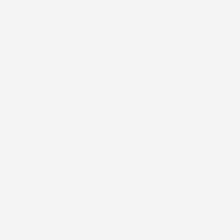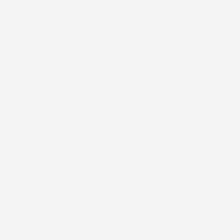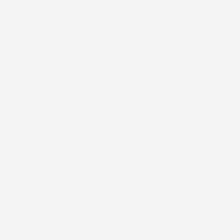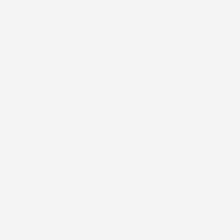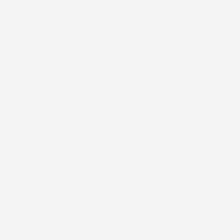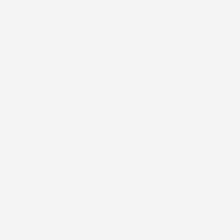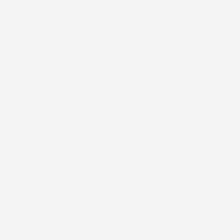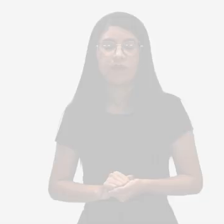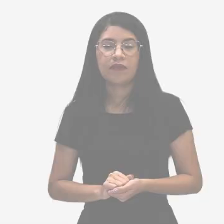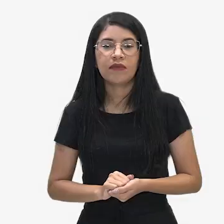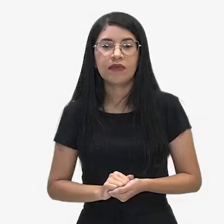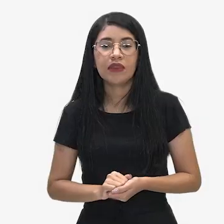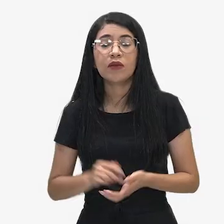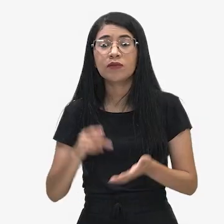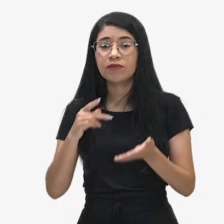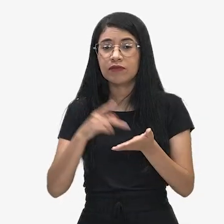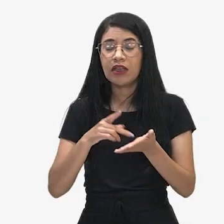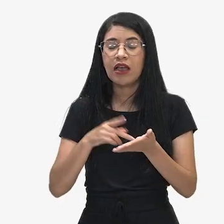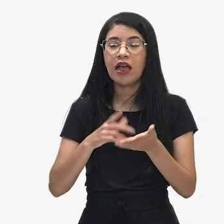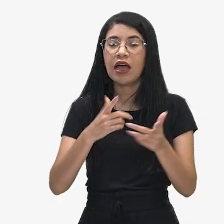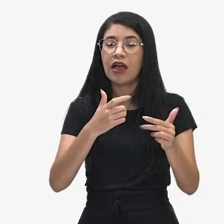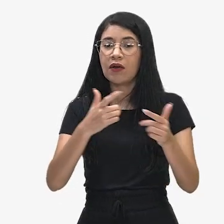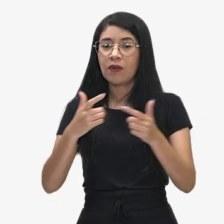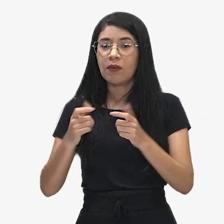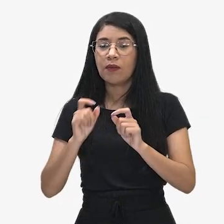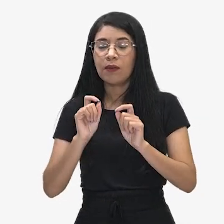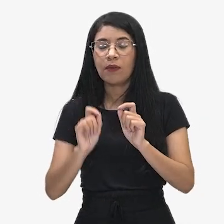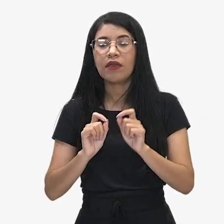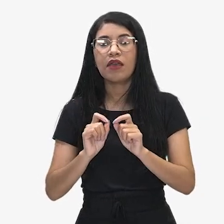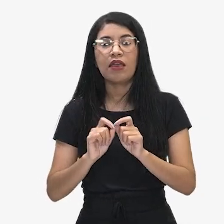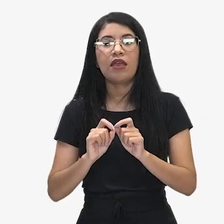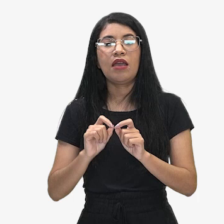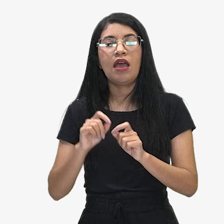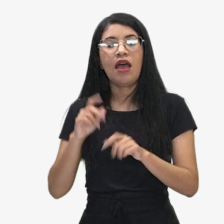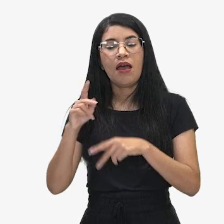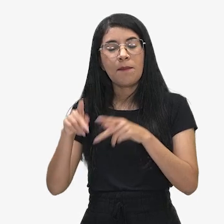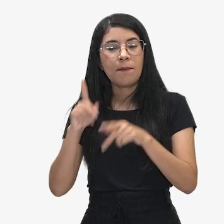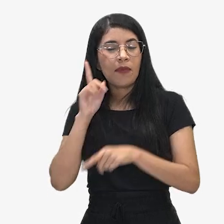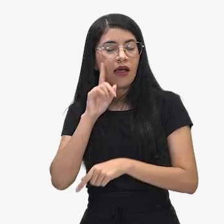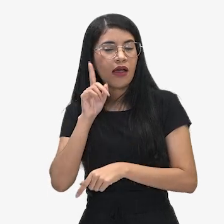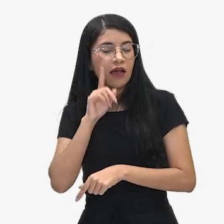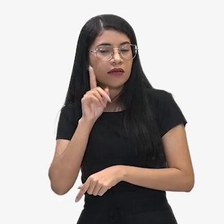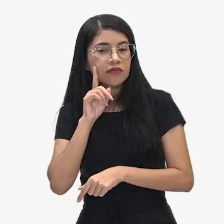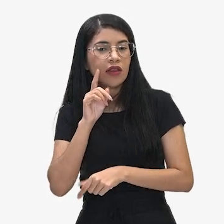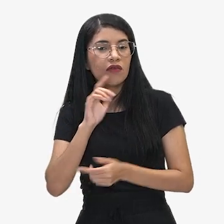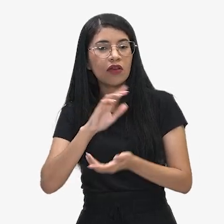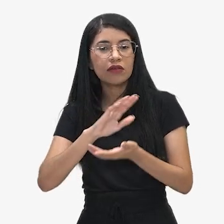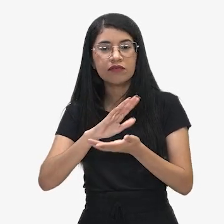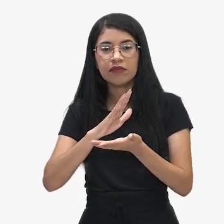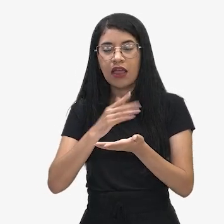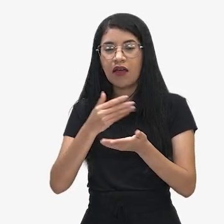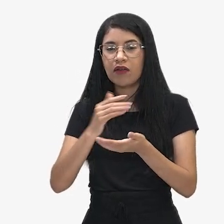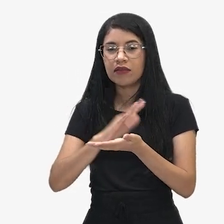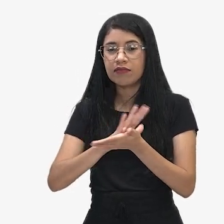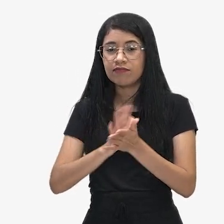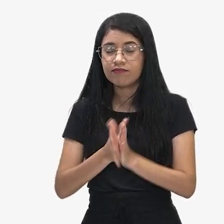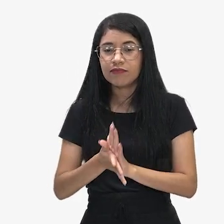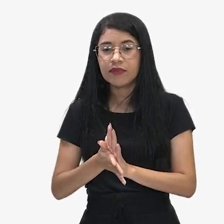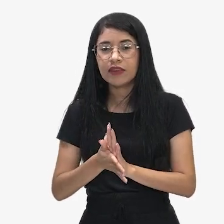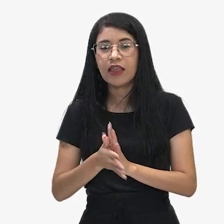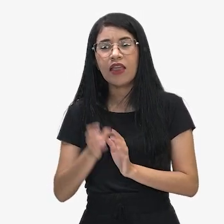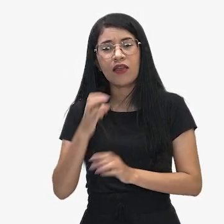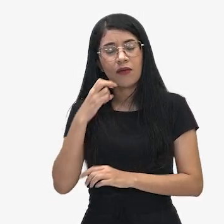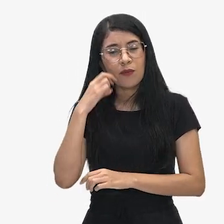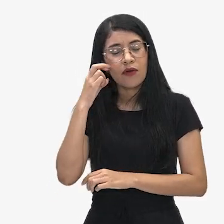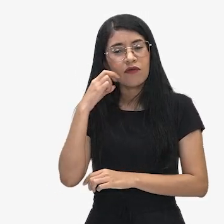Em 1975, tomaram Saigon, no caso, os Vietcongs, que era a capital do Vietnã do Sul. E isso